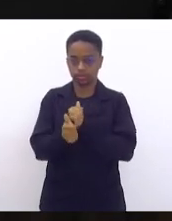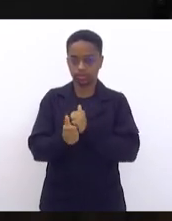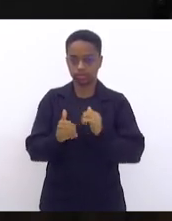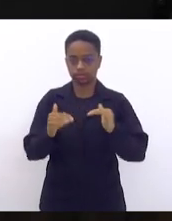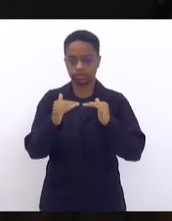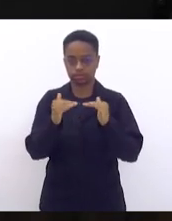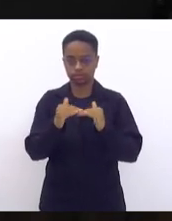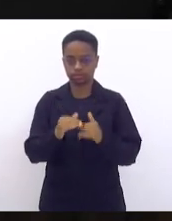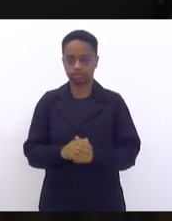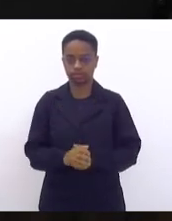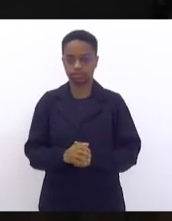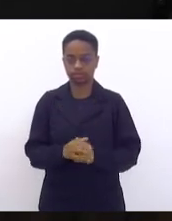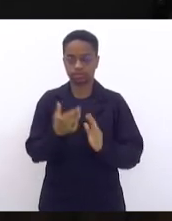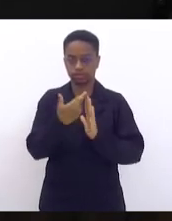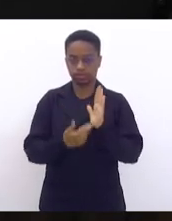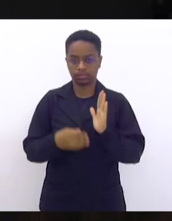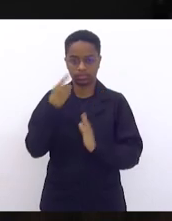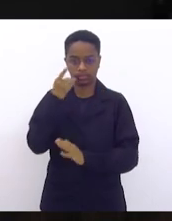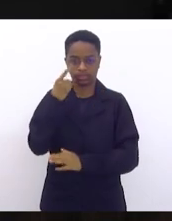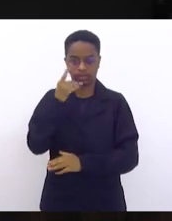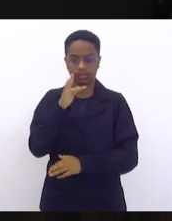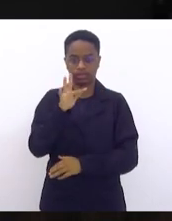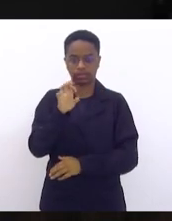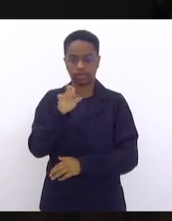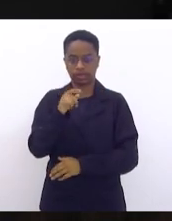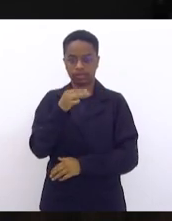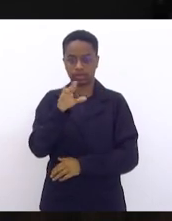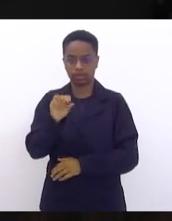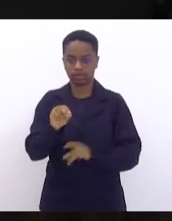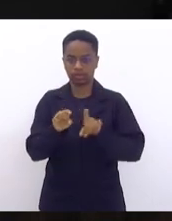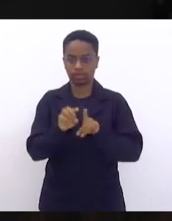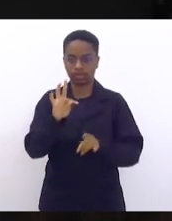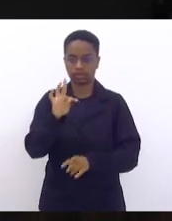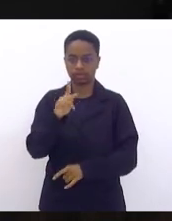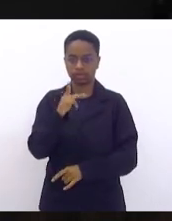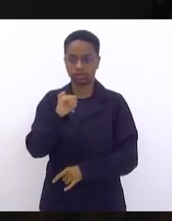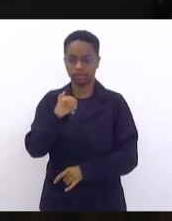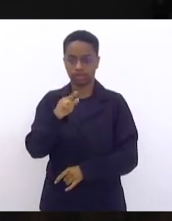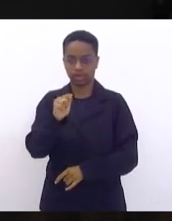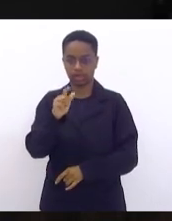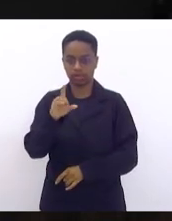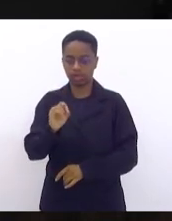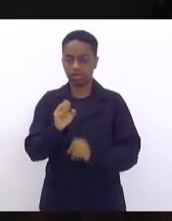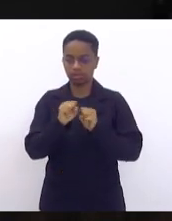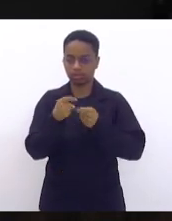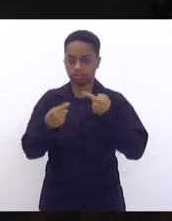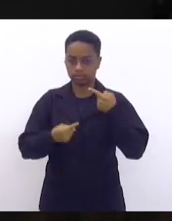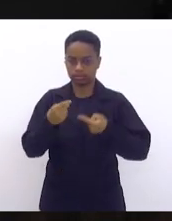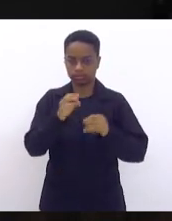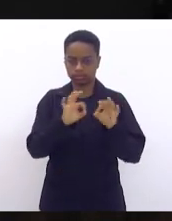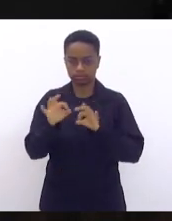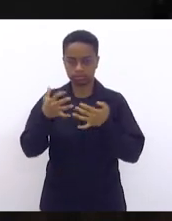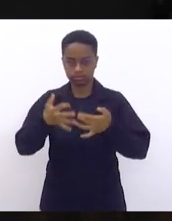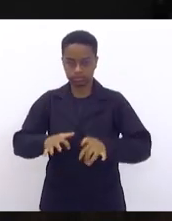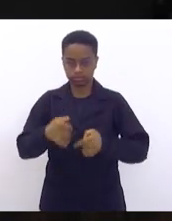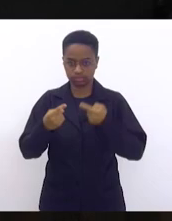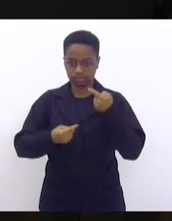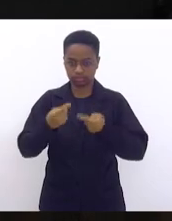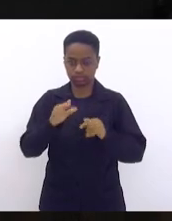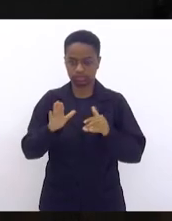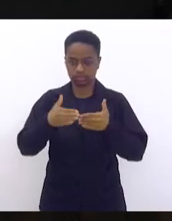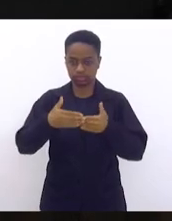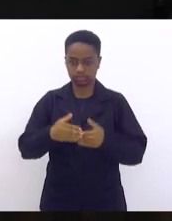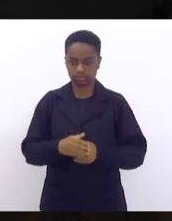favorável. Relatores, deputados Felipinho Raves e Tiago Galhaço. Em discussão, não havendo quem queira discutir, encerrada